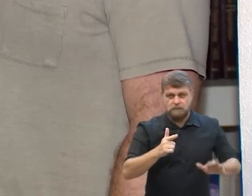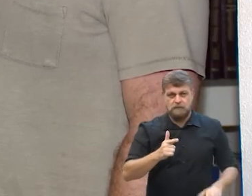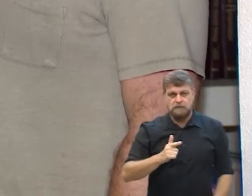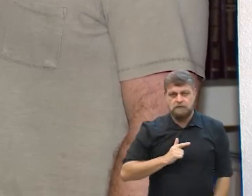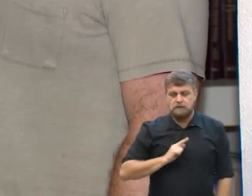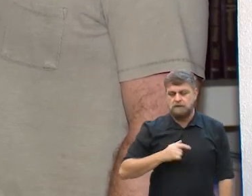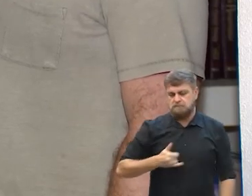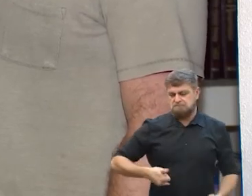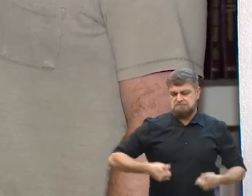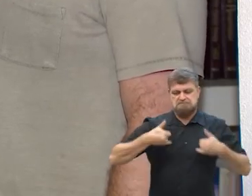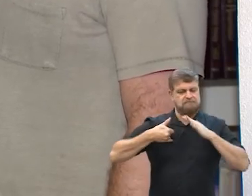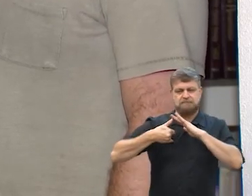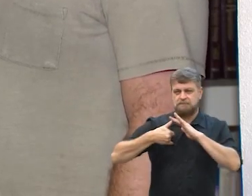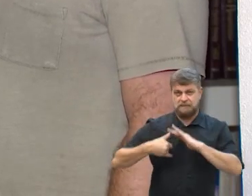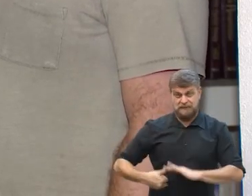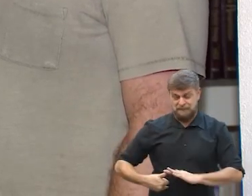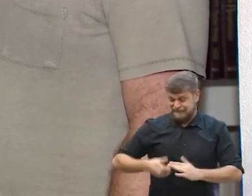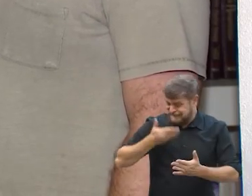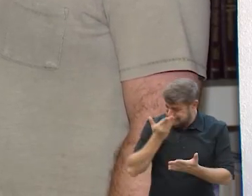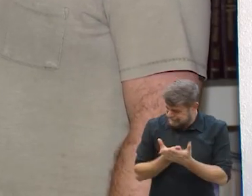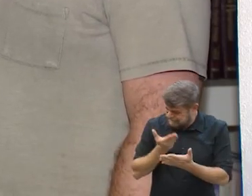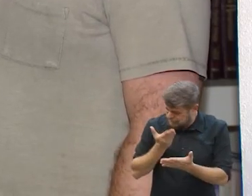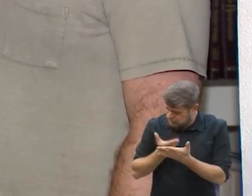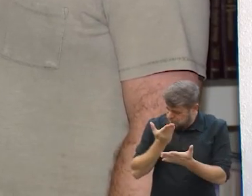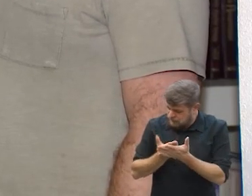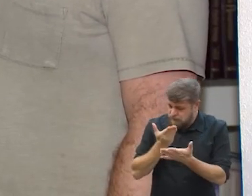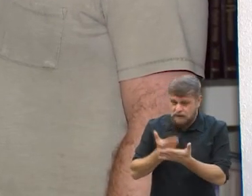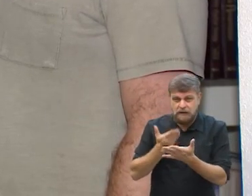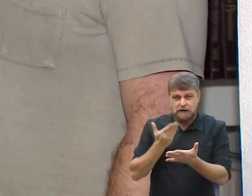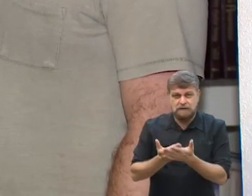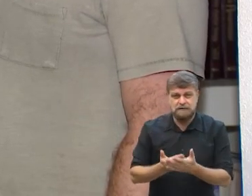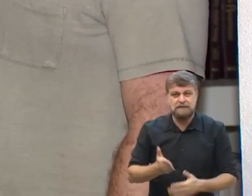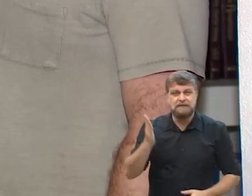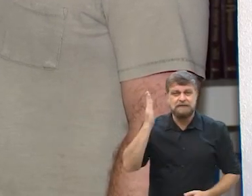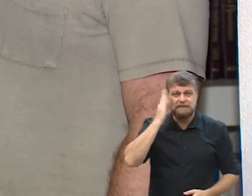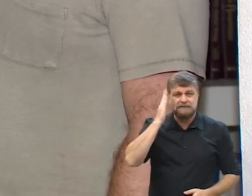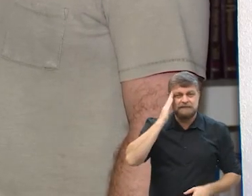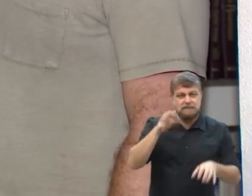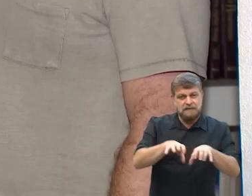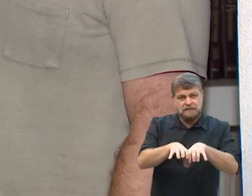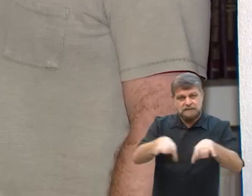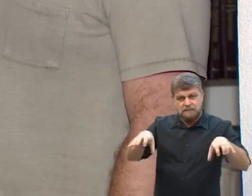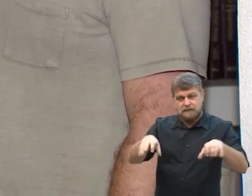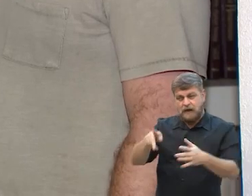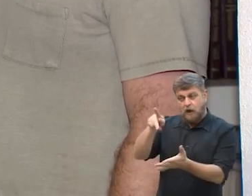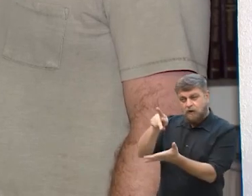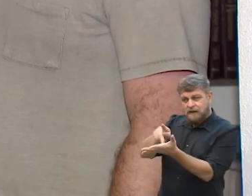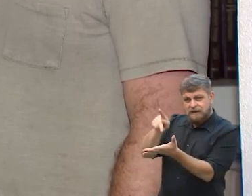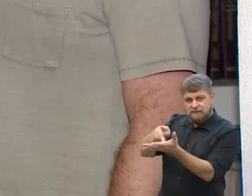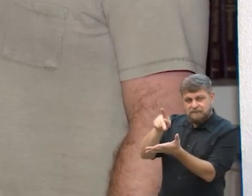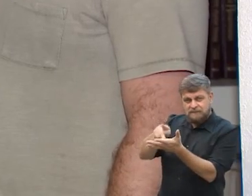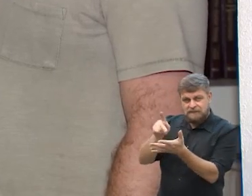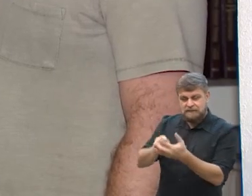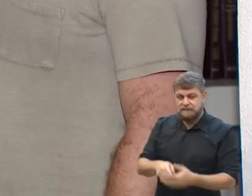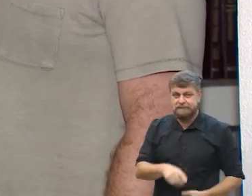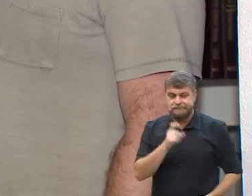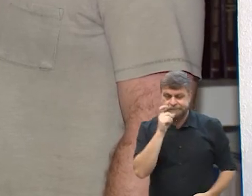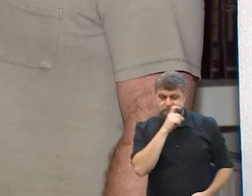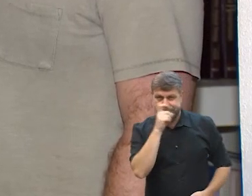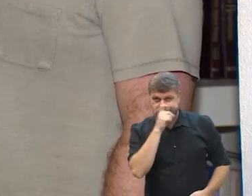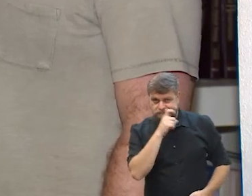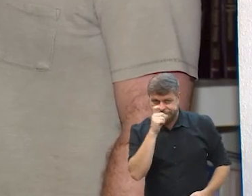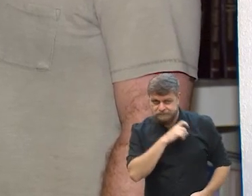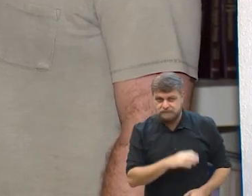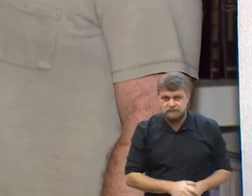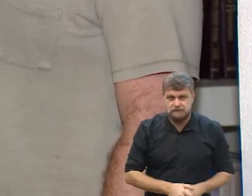sem soberba, estudar e separar o que é verdade e o que não é tão